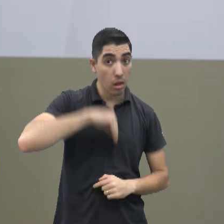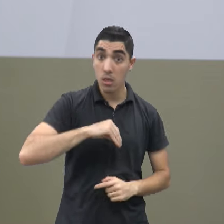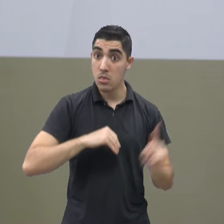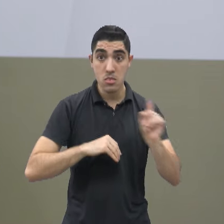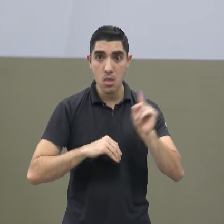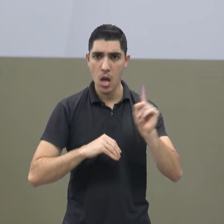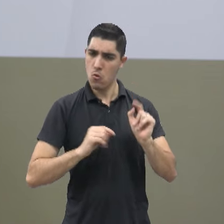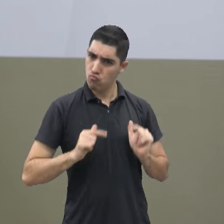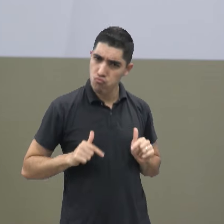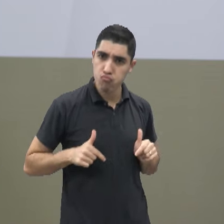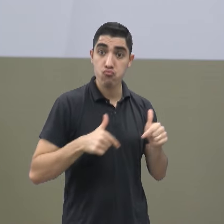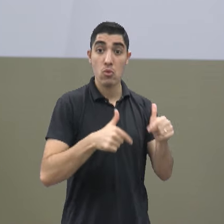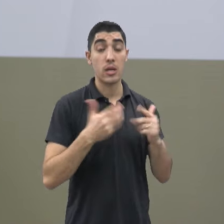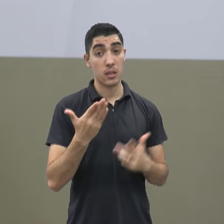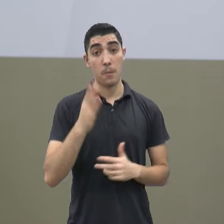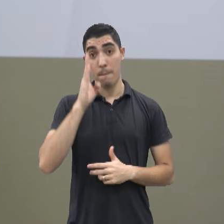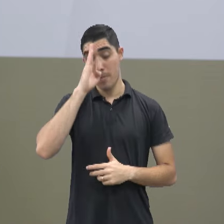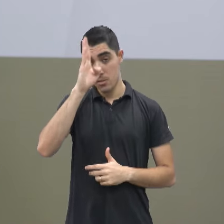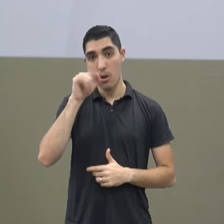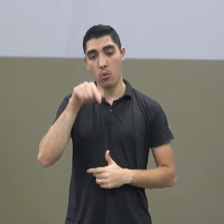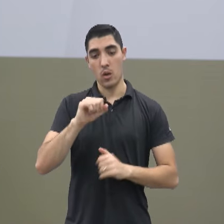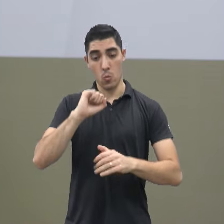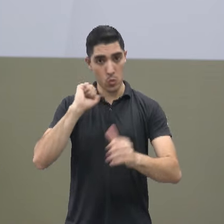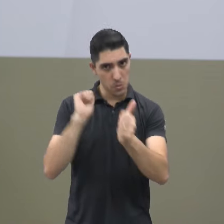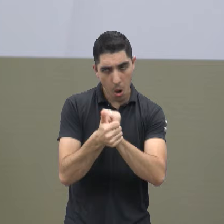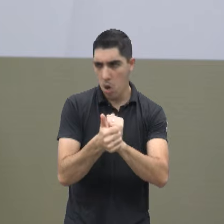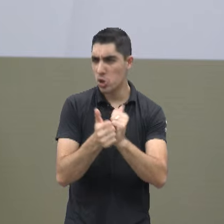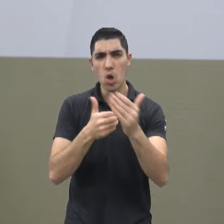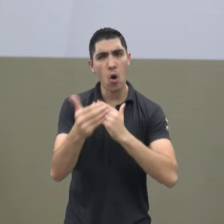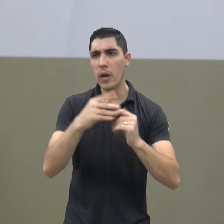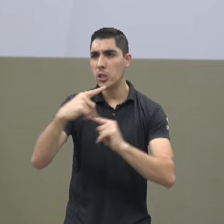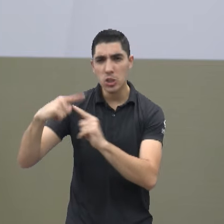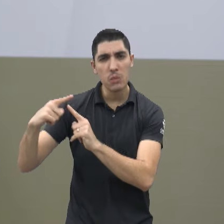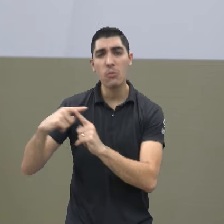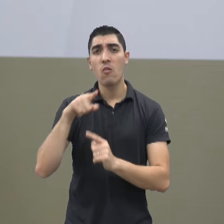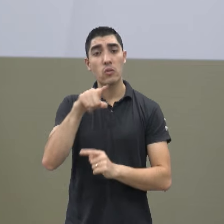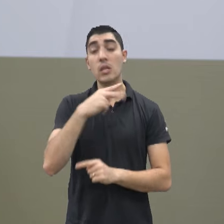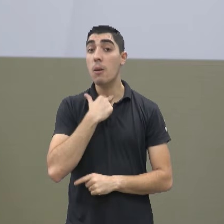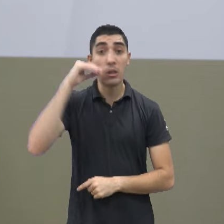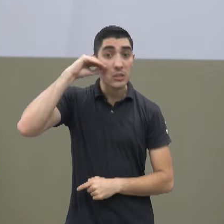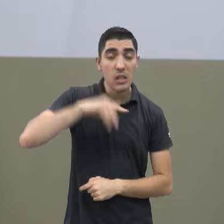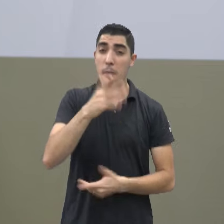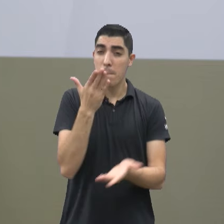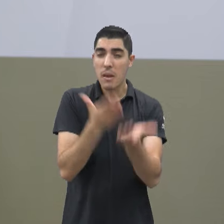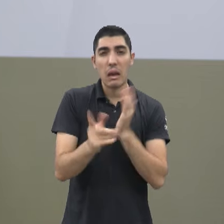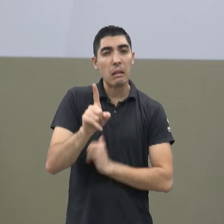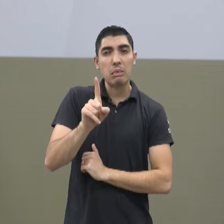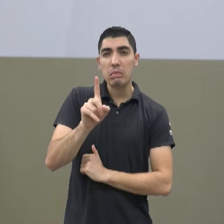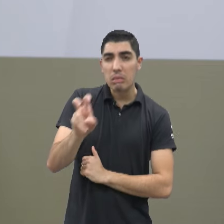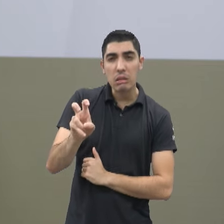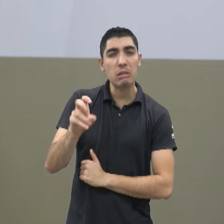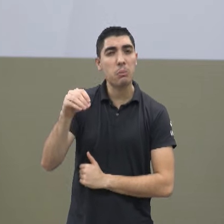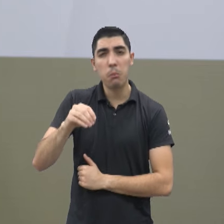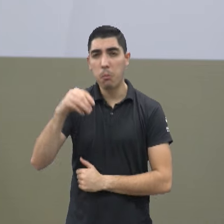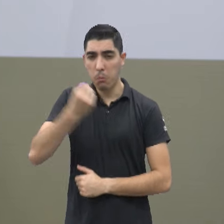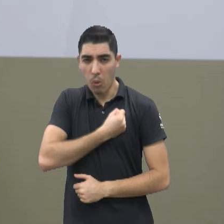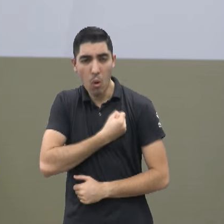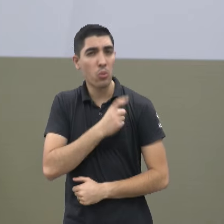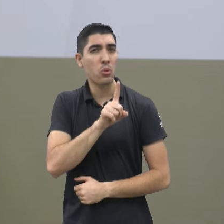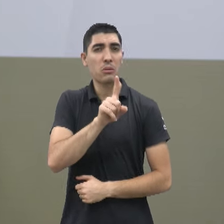principalmente no basquete, é fundamental. Você pode estar perdendo de 10, 15, mas você vai correr, vai lutar e vai brigar. Ontem, por exemplo,